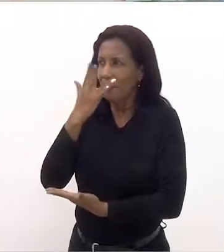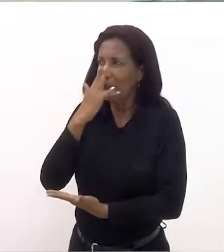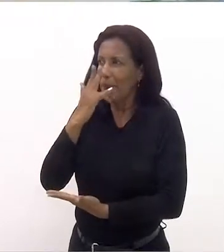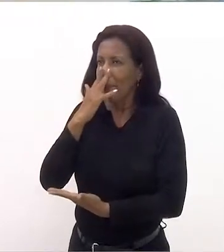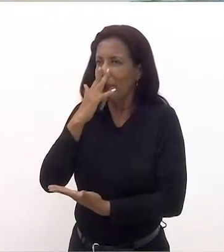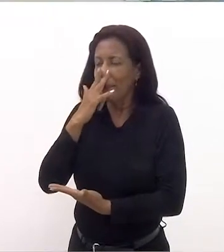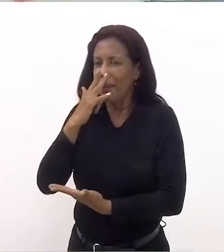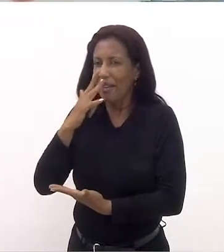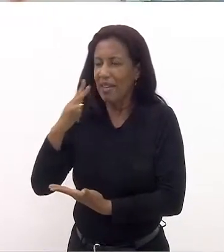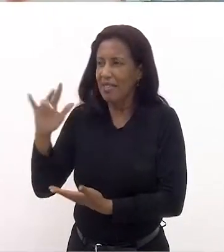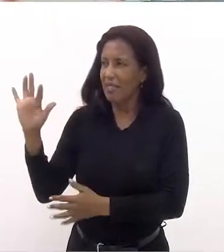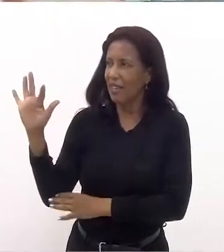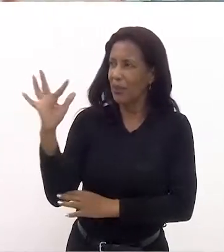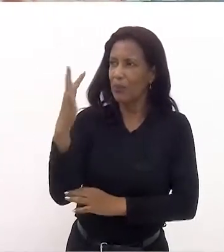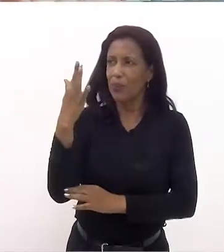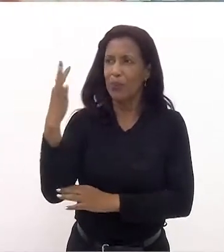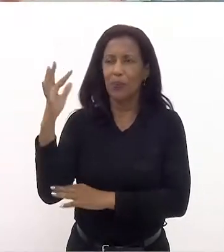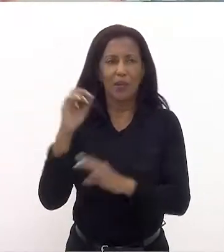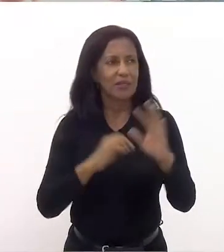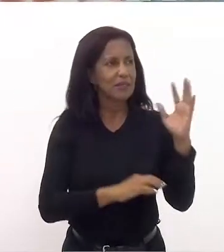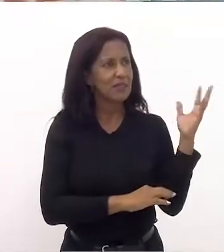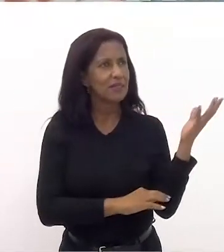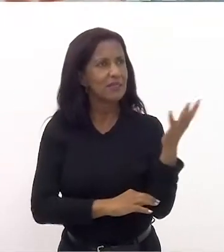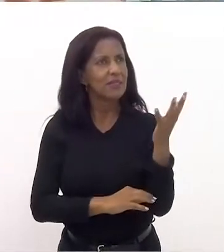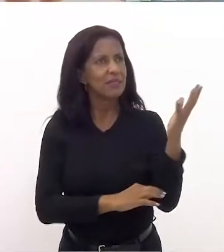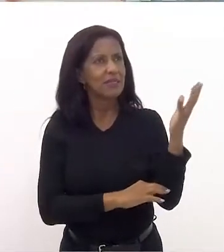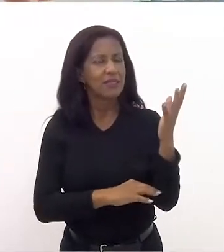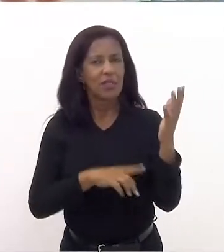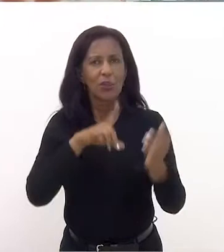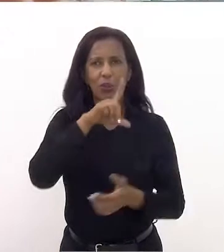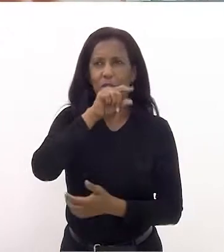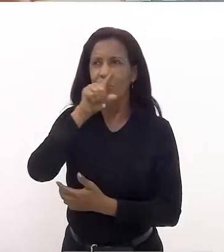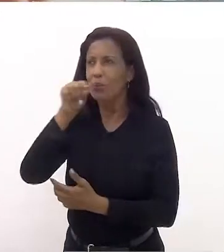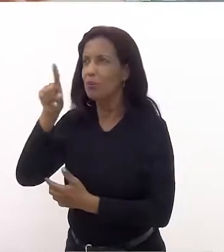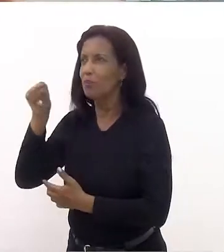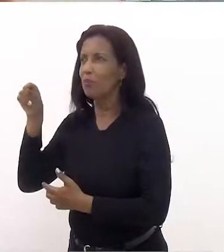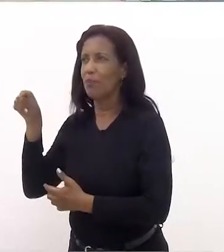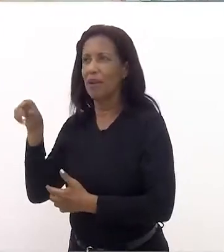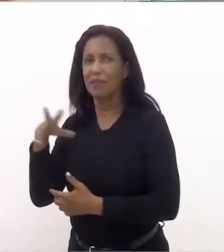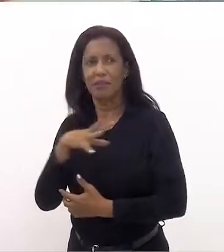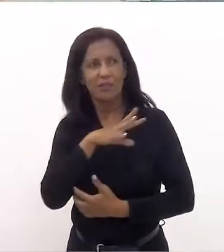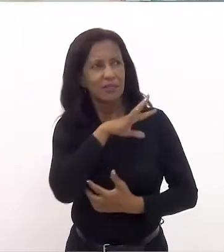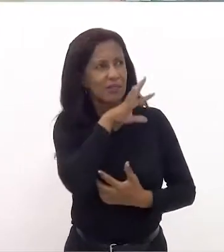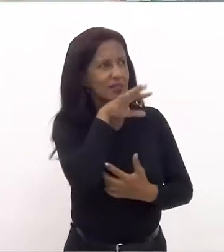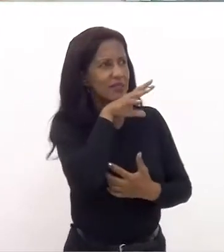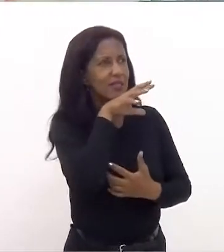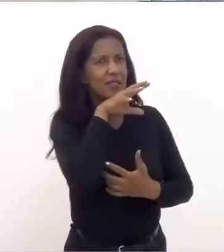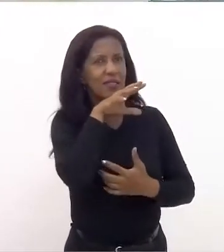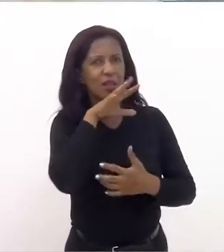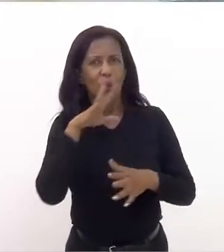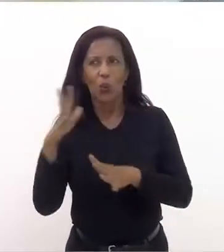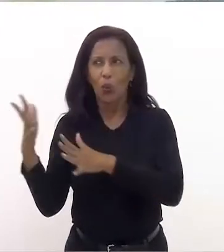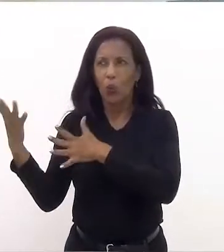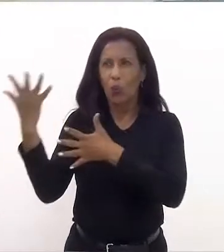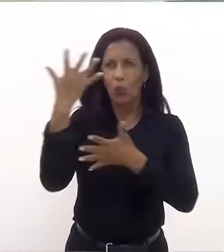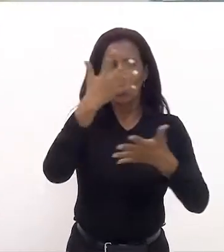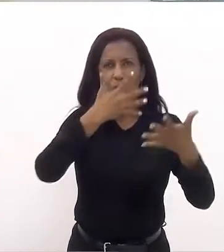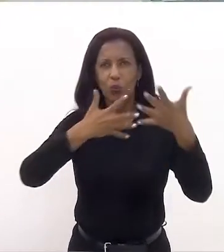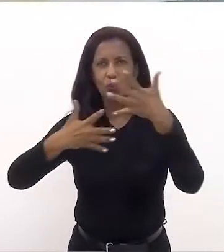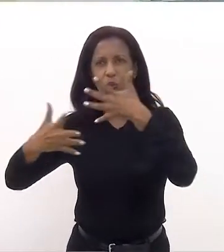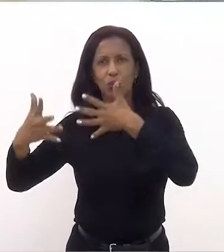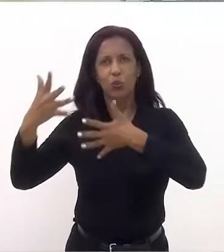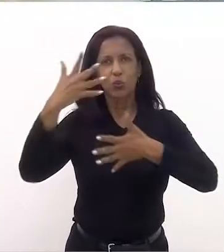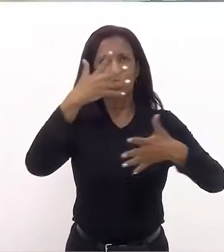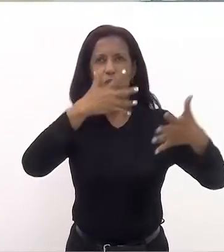a tessitura das plantas, dos bichos e dos pássaros confundidos no